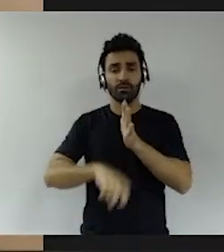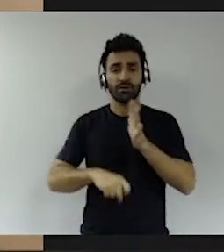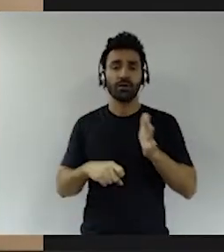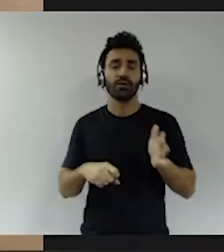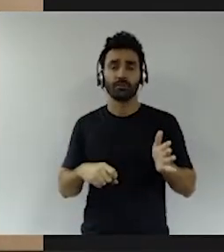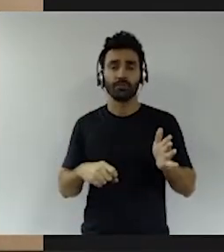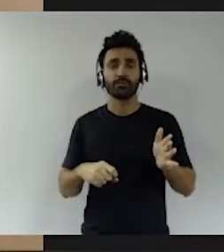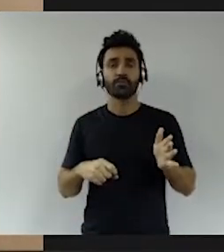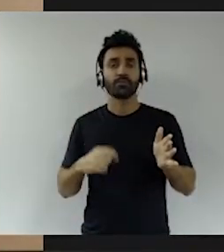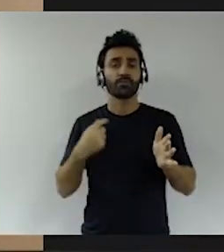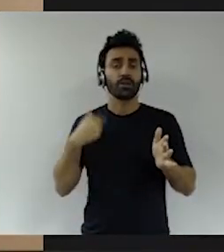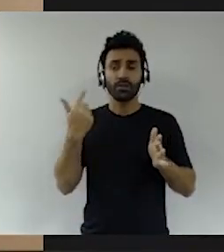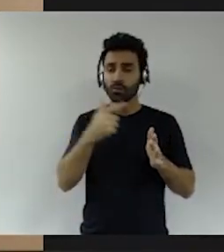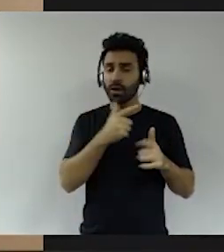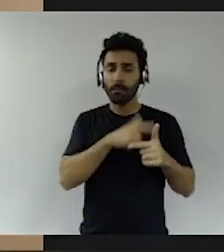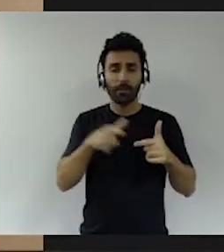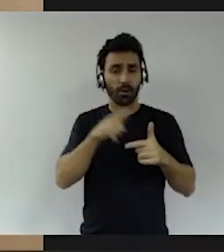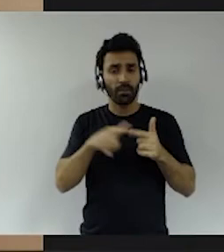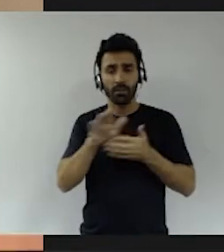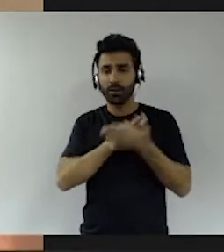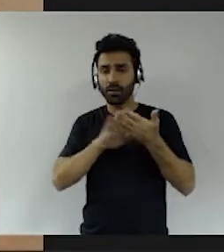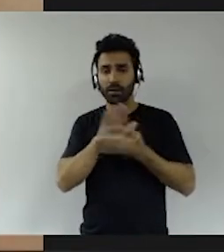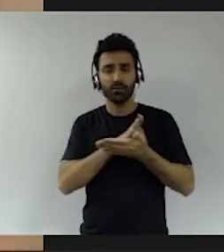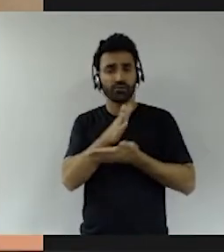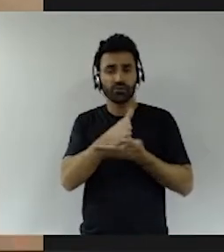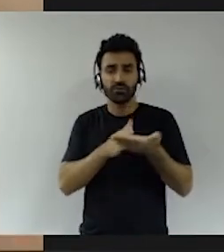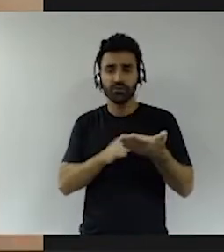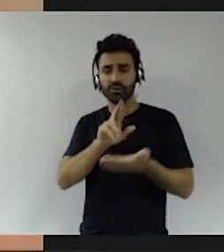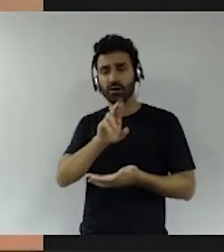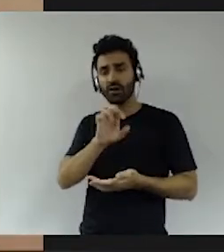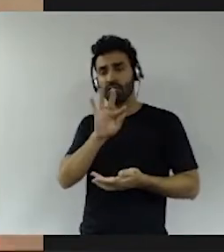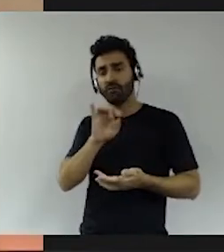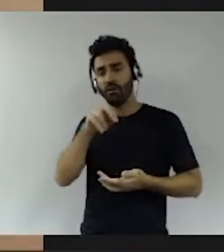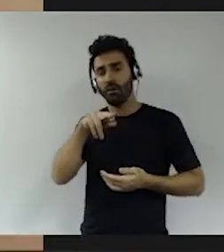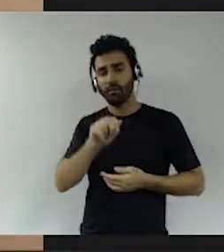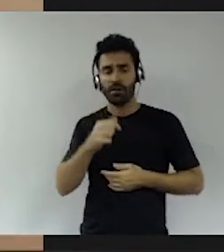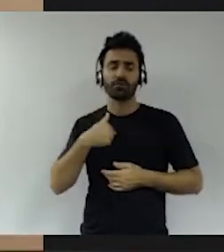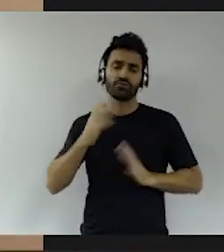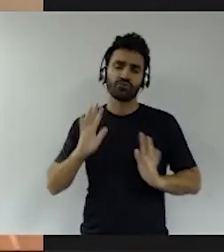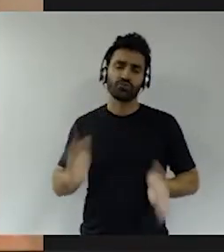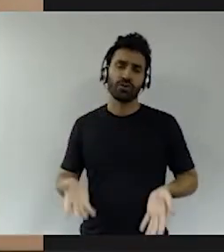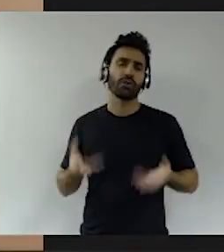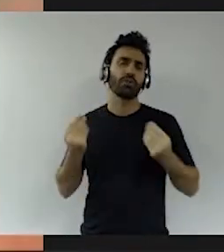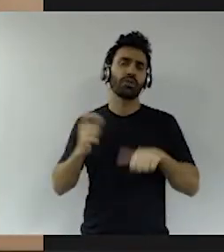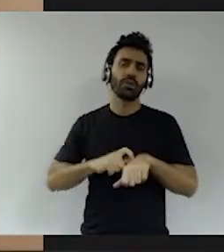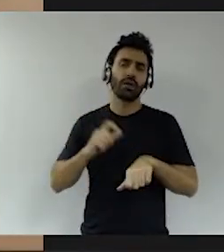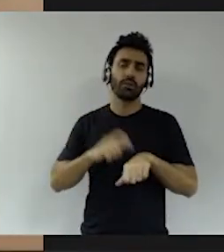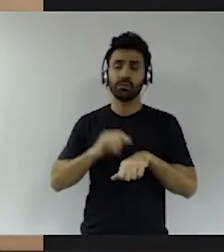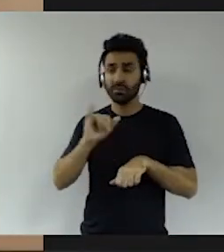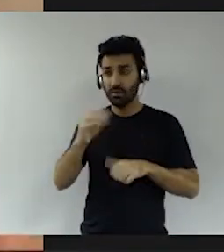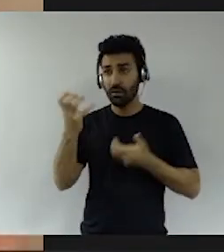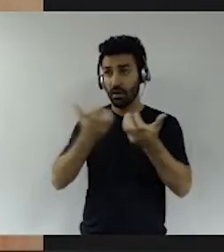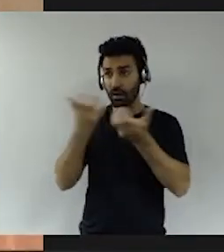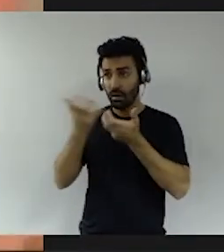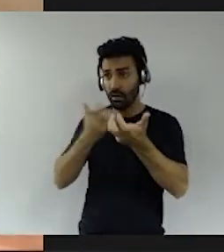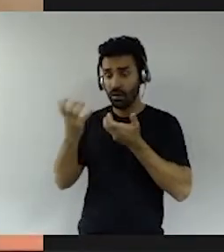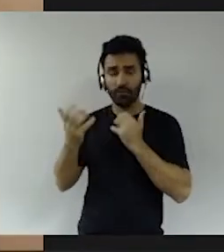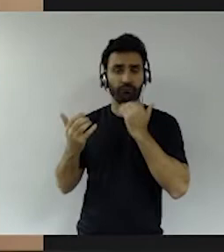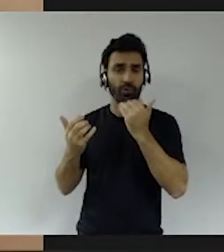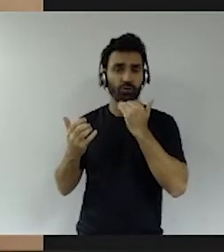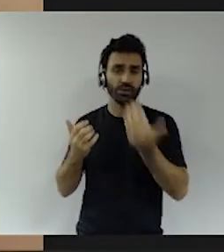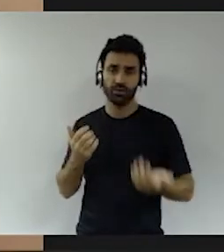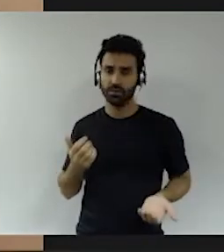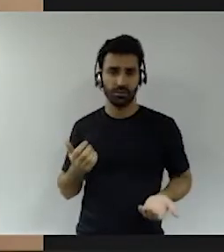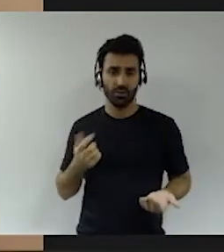reforma tributária, eu não vejo problemas em fatiar a reforma. Aliás, eu sustento há muito tempo: quem tudo quer, nada tem. Para quem não tem